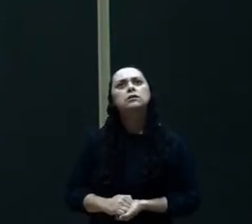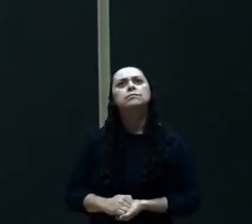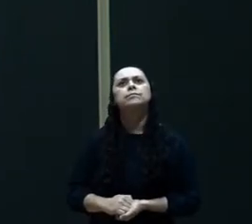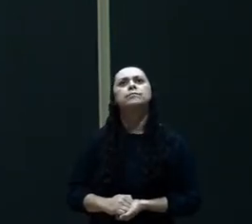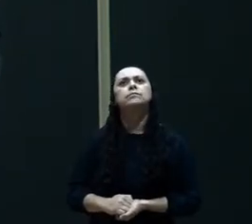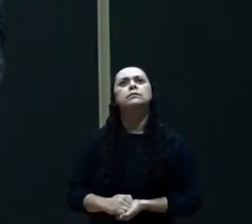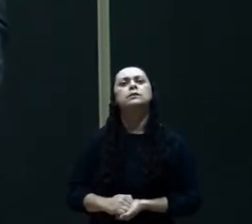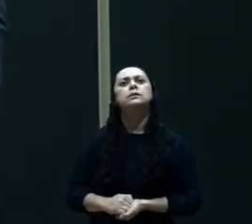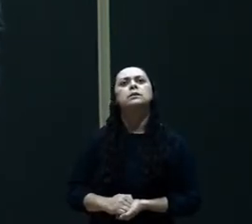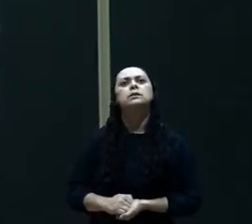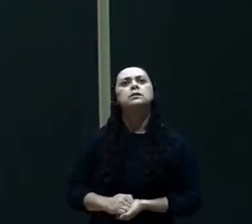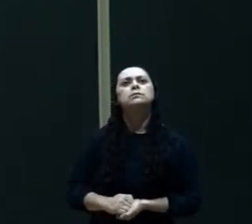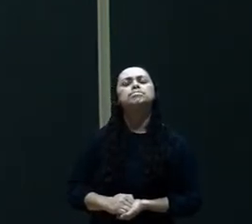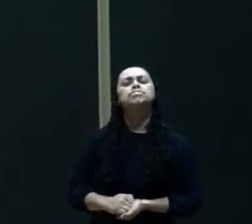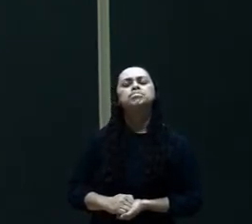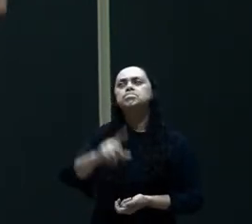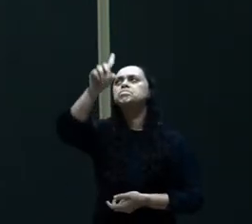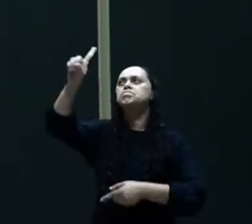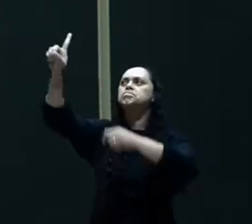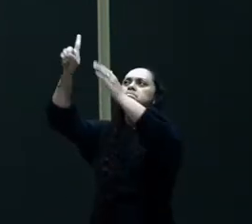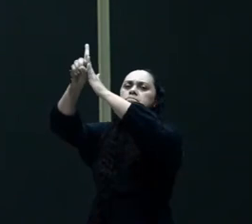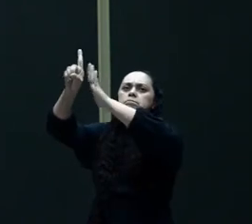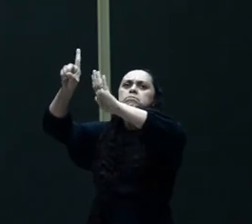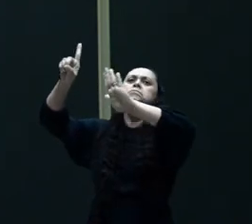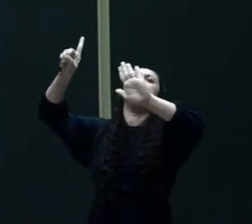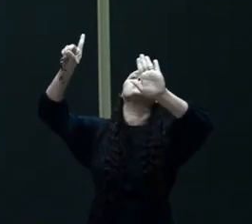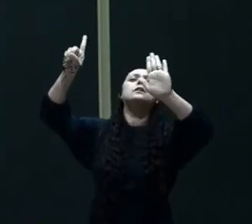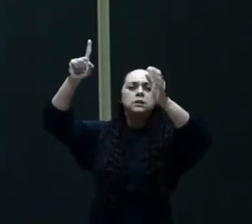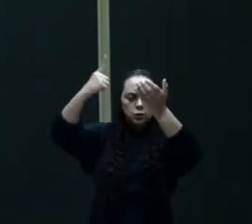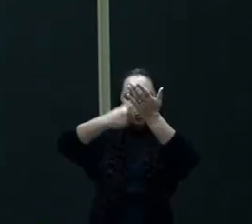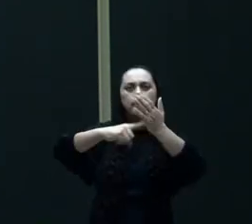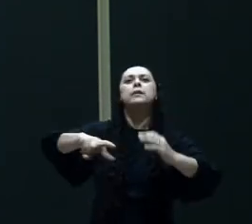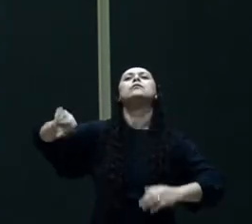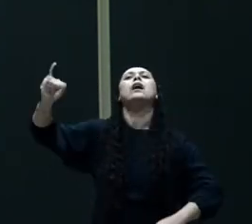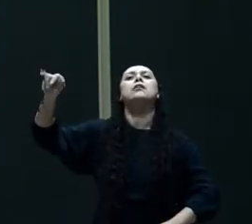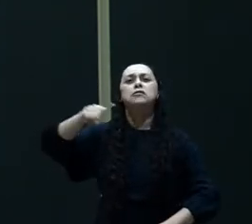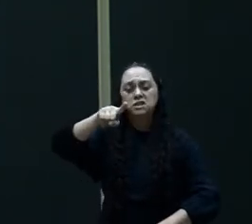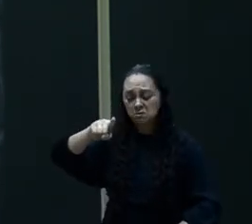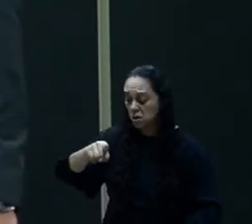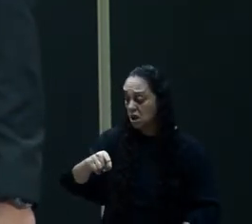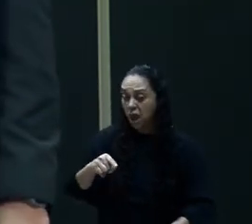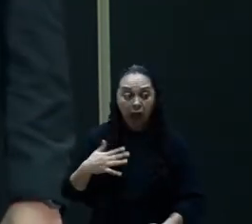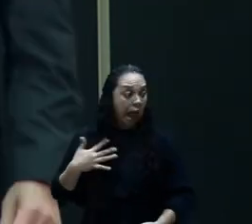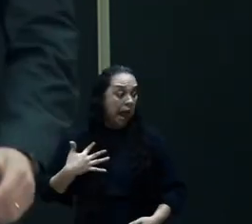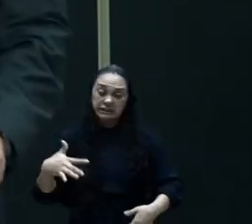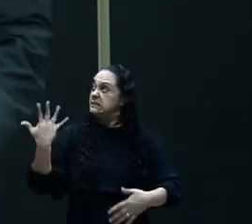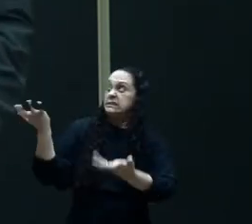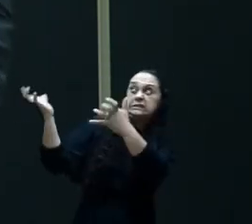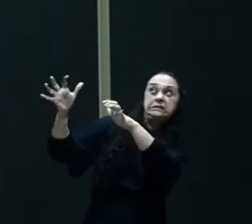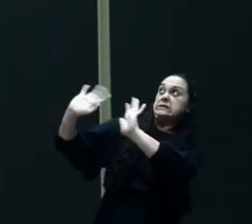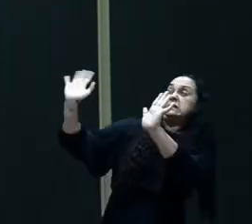vai se cumprir pode correr para onde você quiser pode mudar de